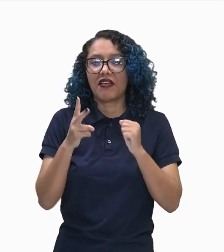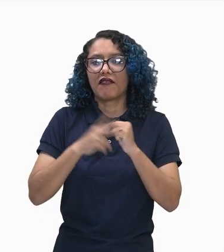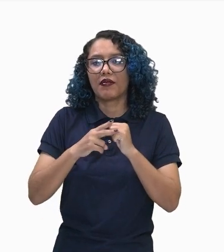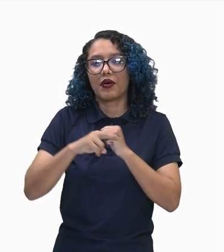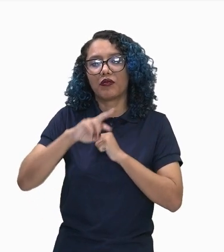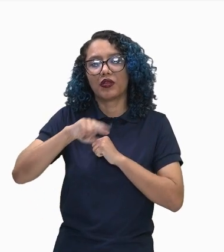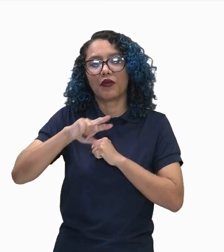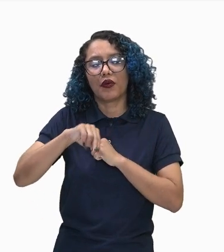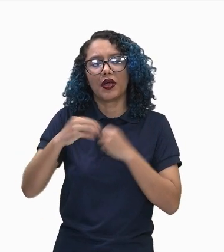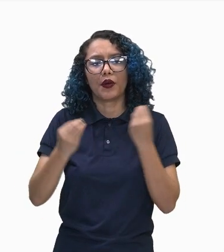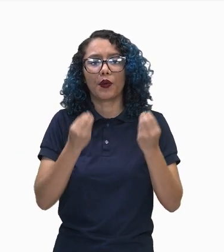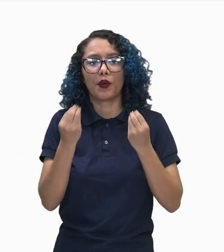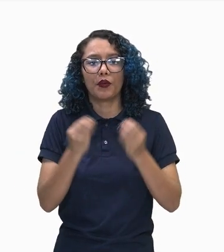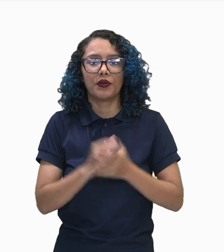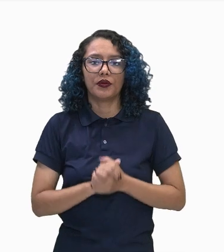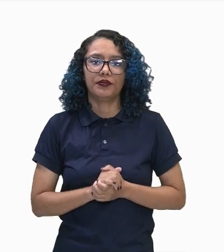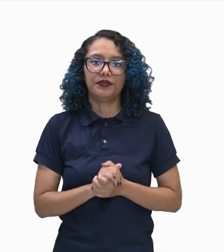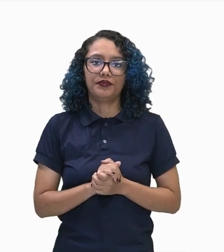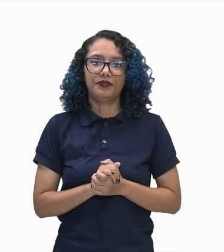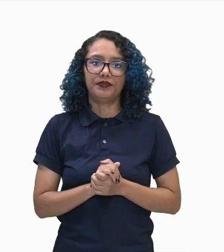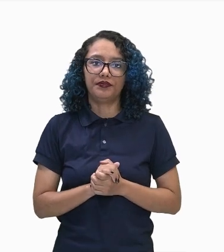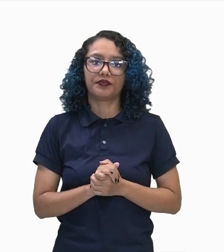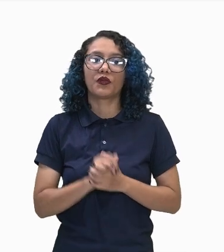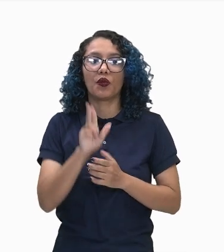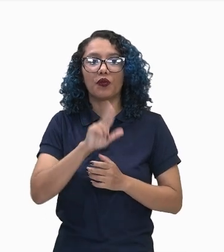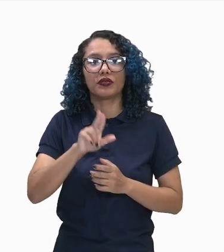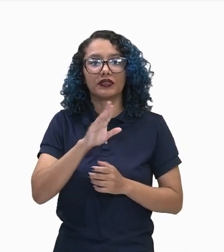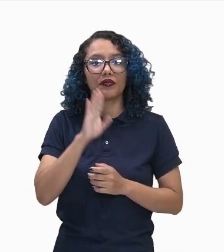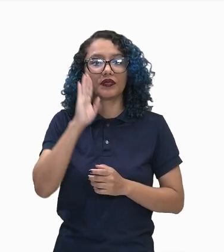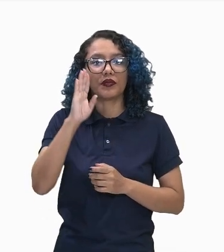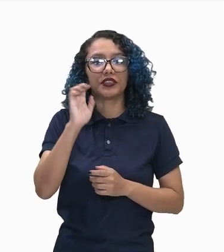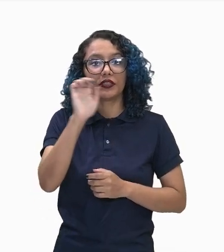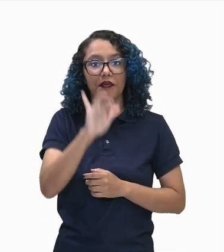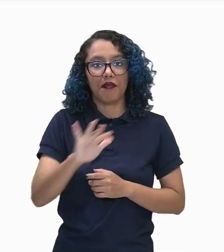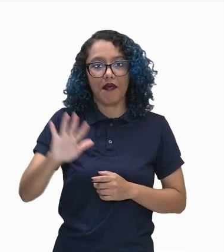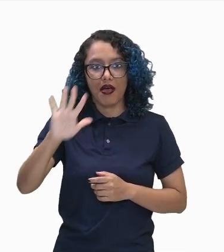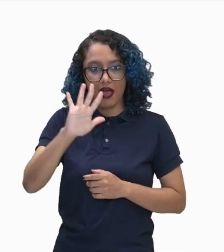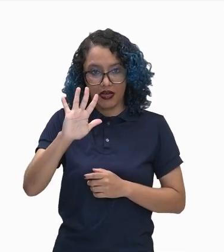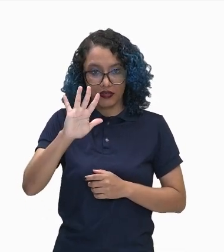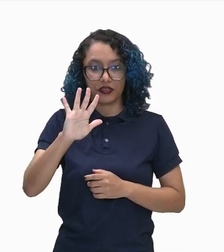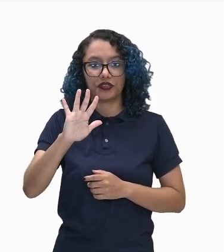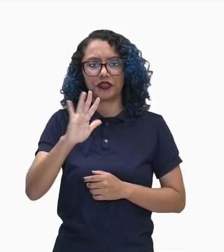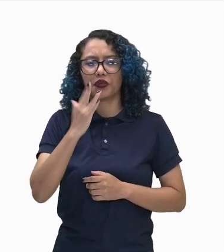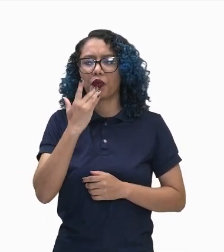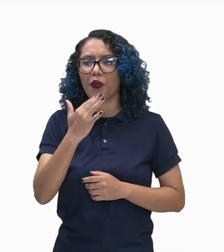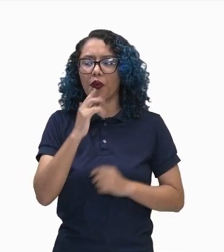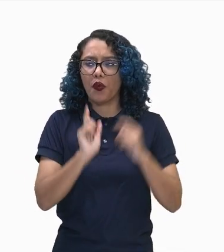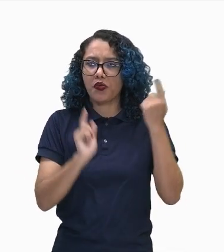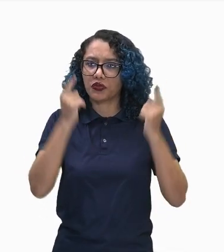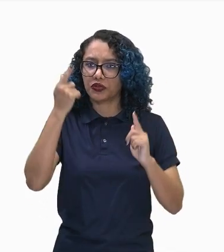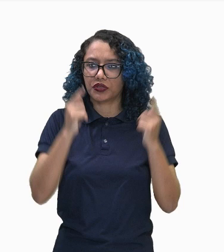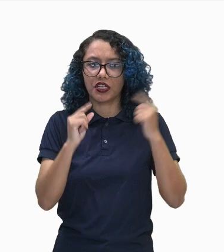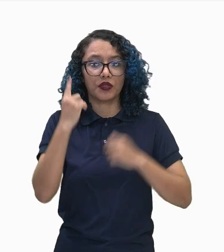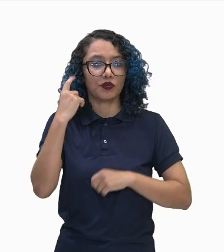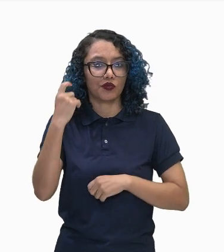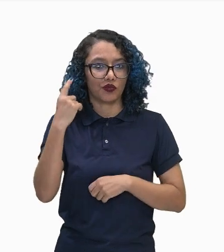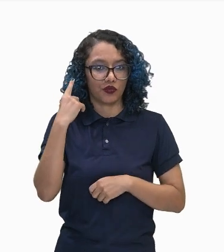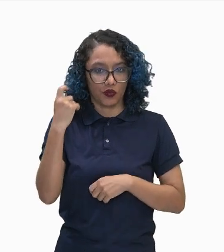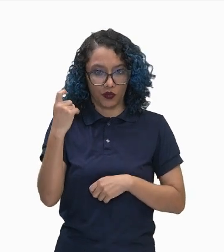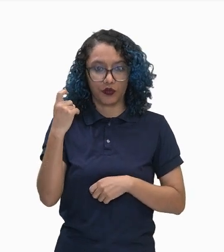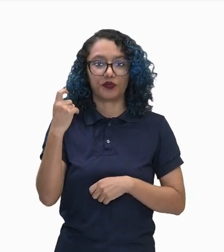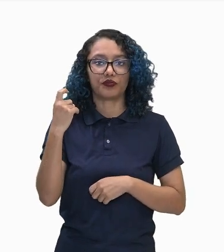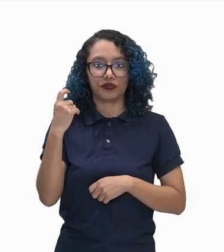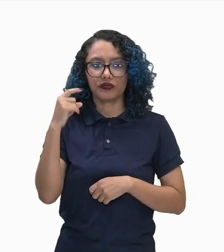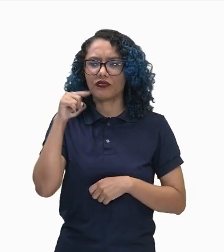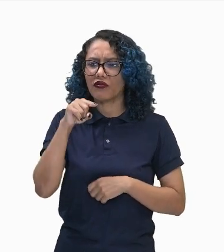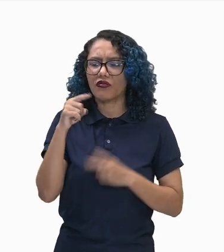verbal recorre à imagem, à cor, a gesto, a som. Nesse tipo